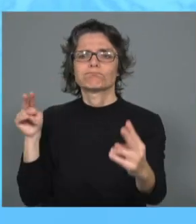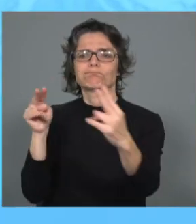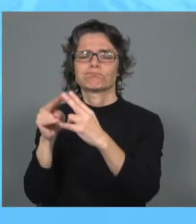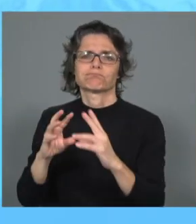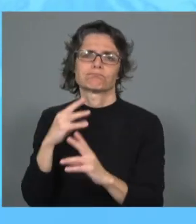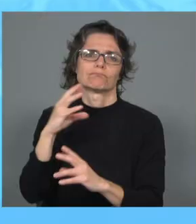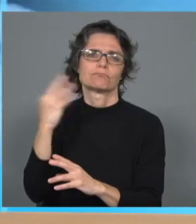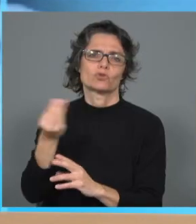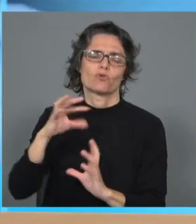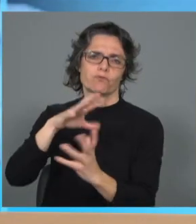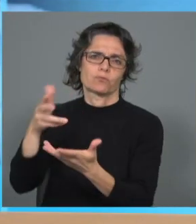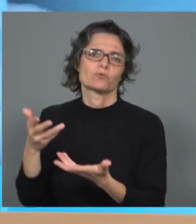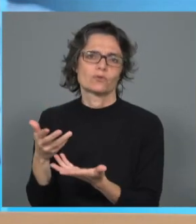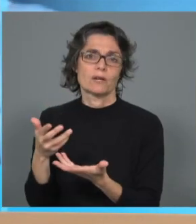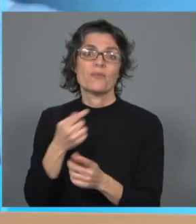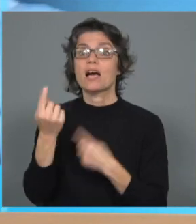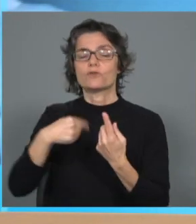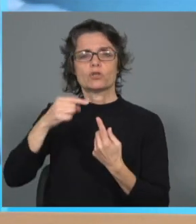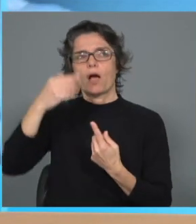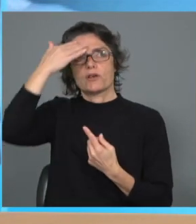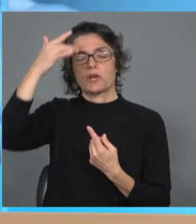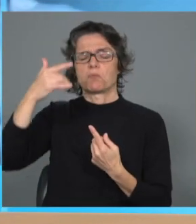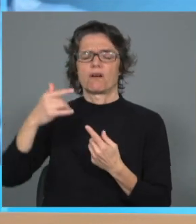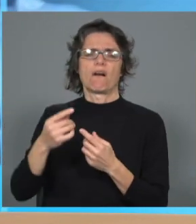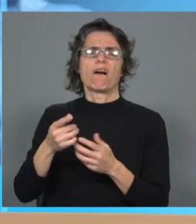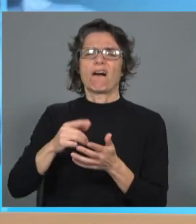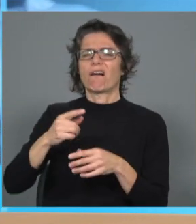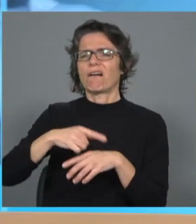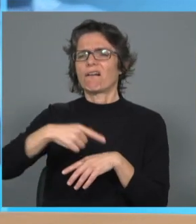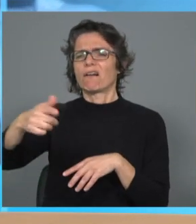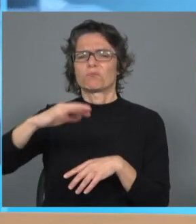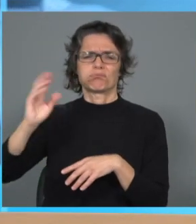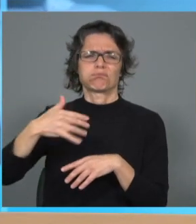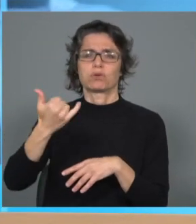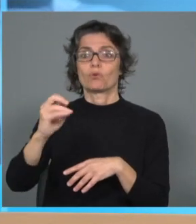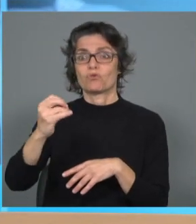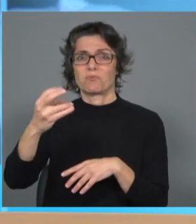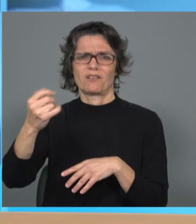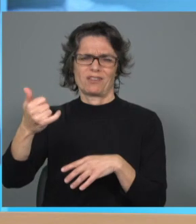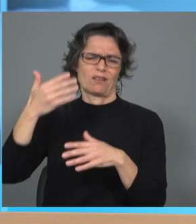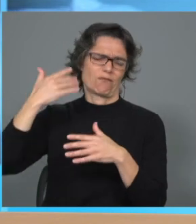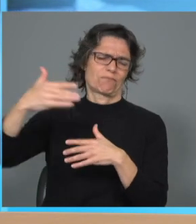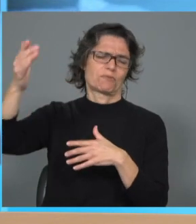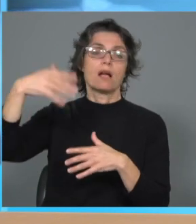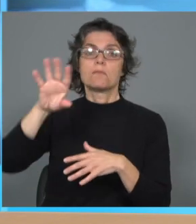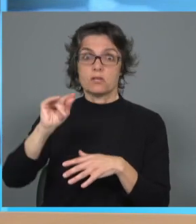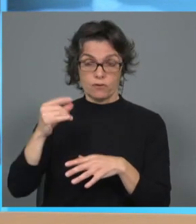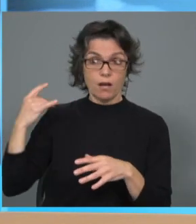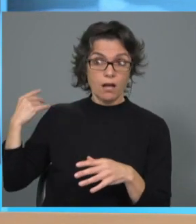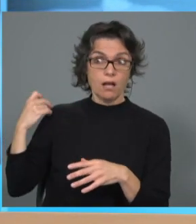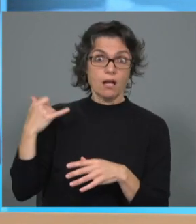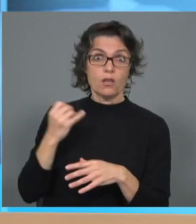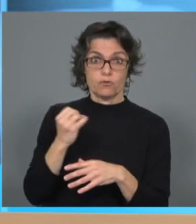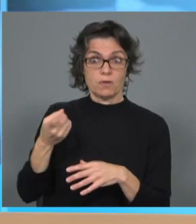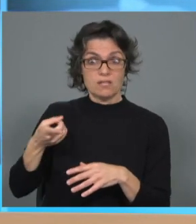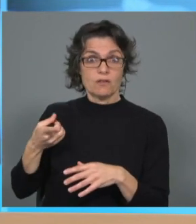também um bocadinho o risco de... Parece que ainda falta muito tempo, mas já andamos a falar nisto desde 2019 e que parece continuar a faltar, mas não